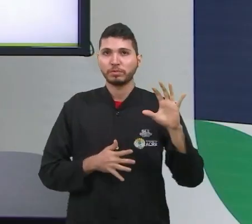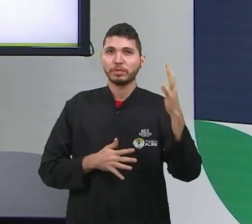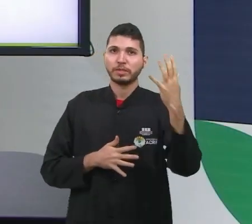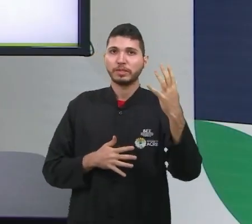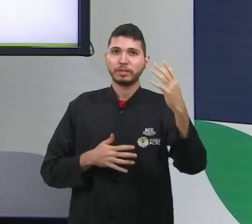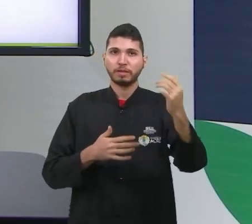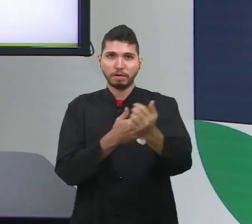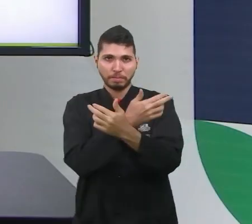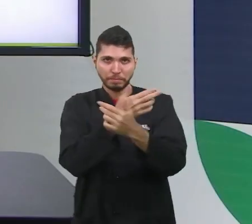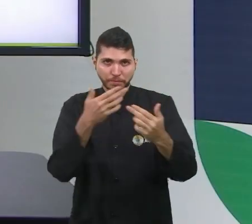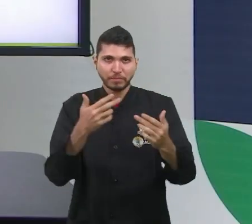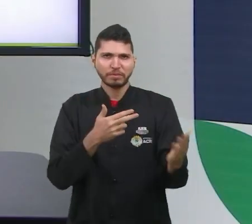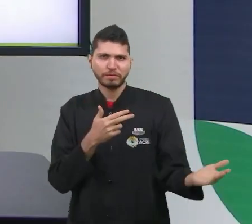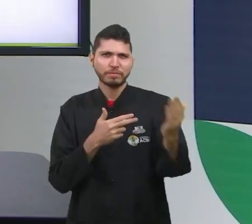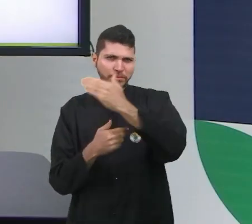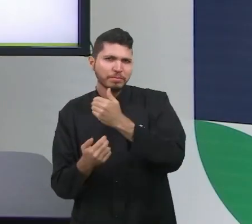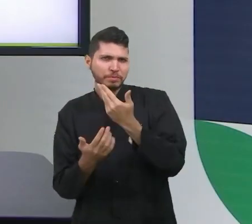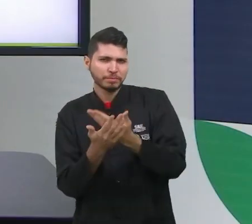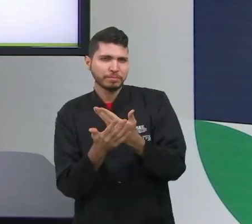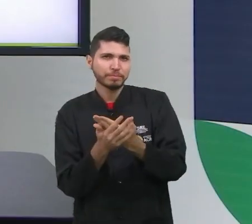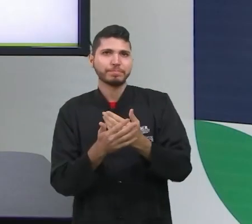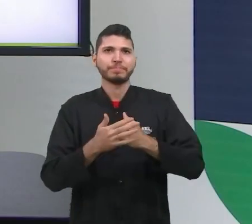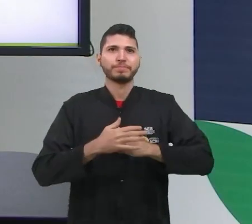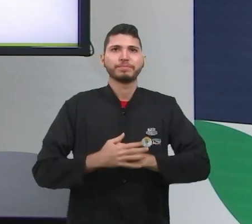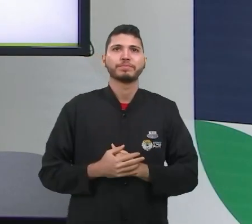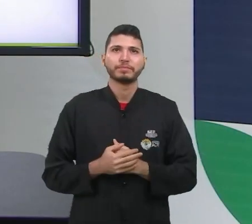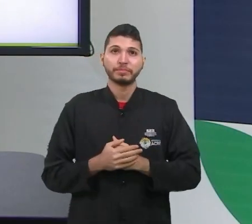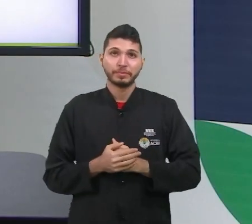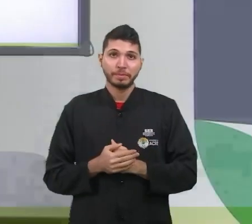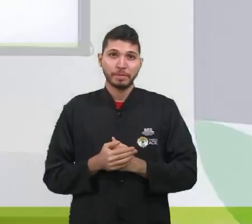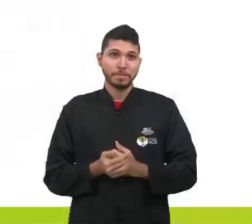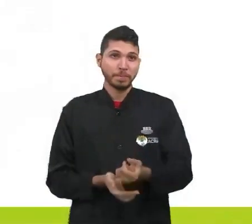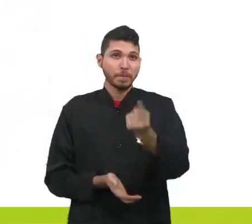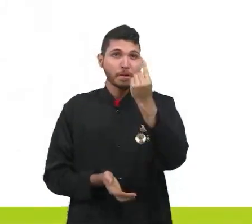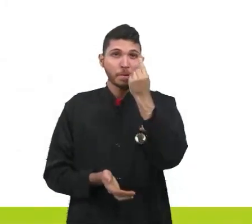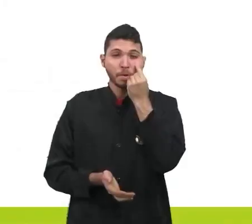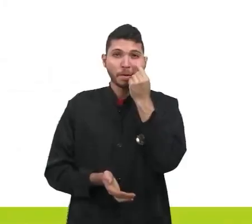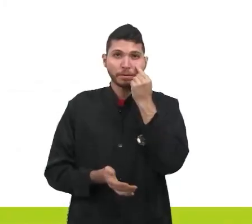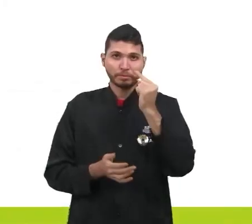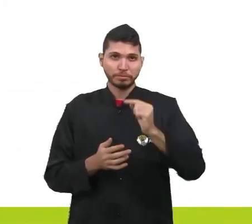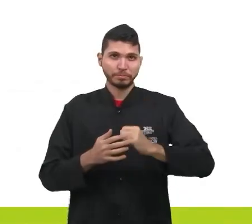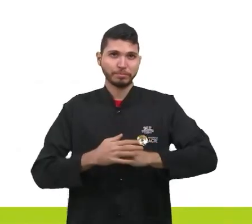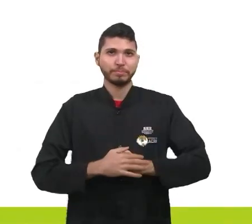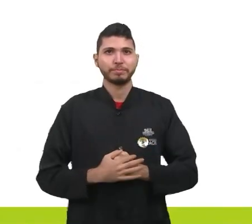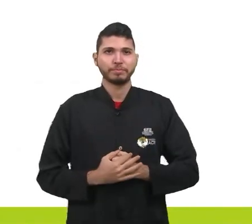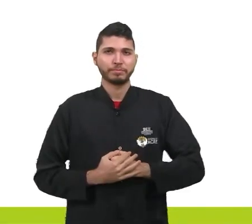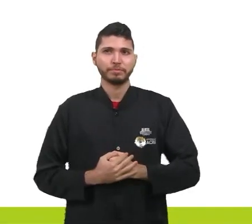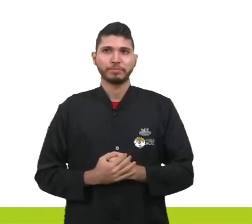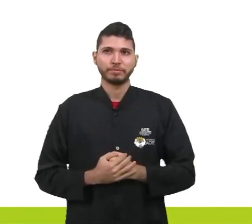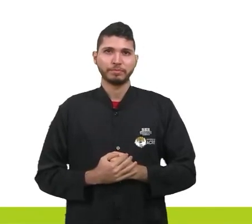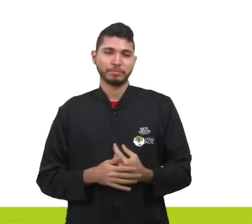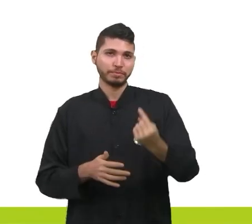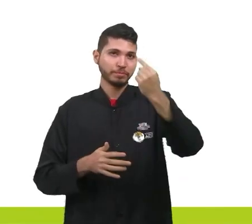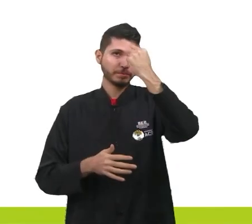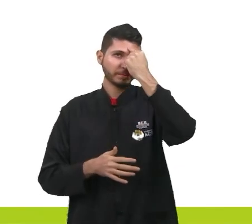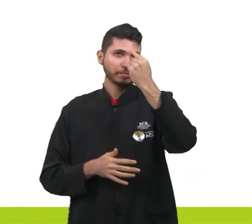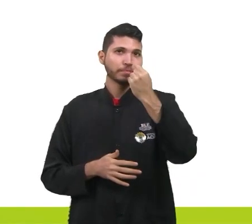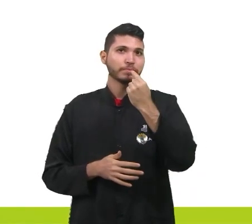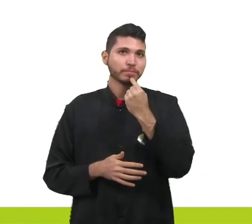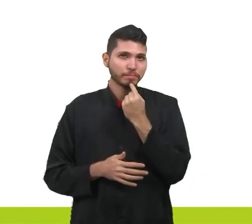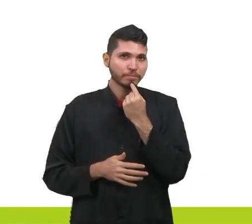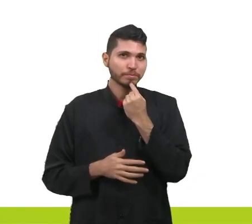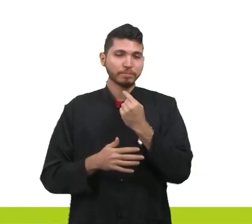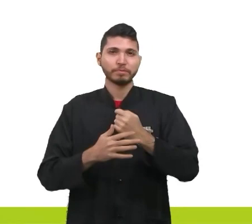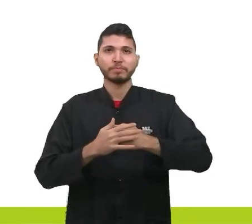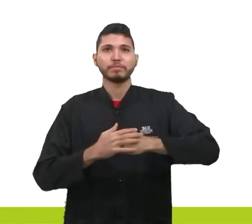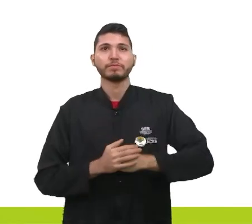Vamos então à nossa aula? Quero que vocês acompanhem comigo aqui na tela. Eu trouxe uma imagem para representar